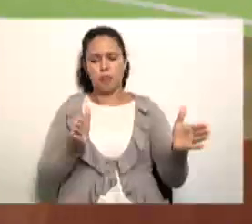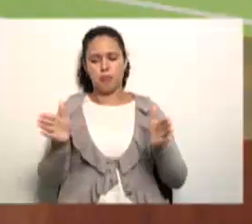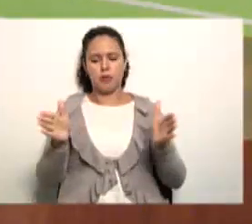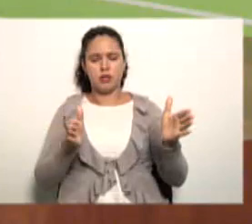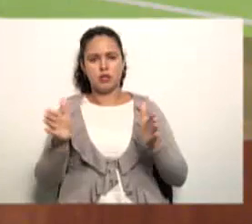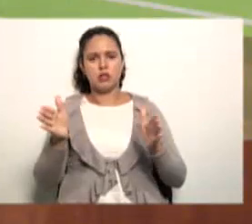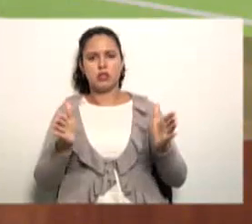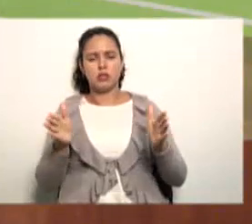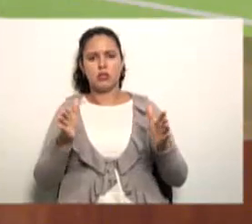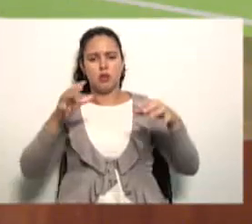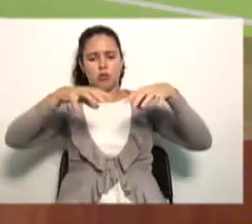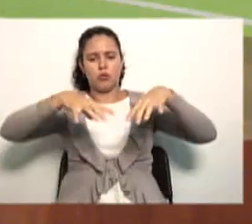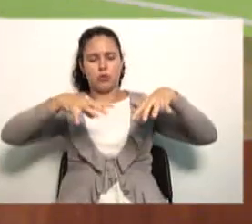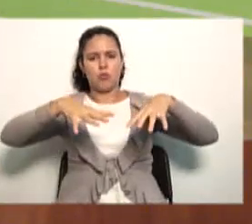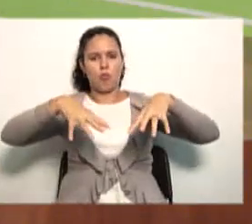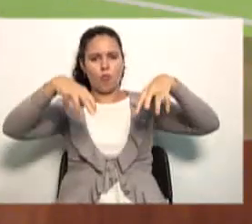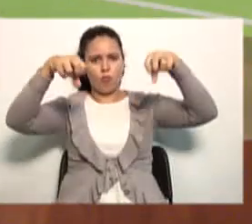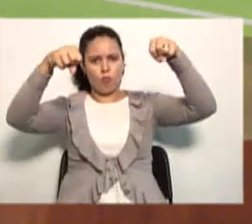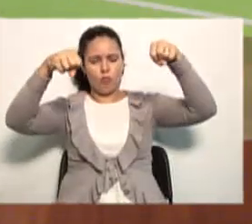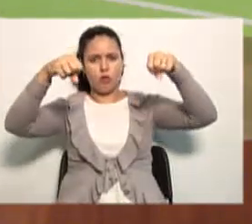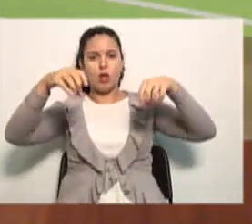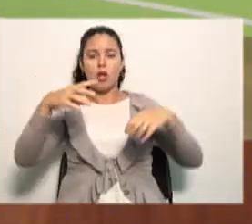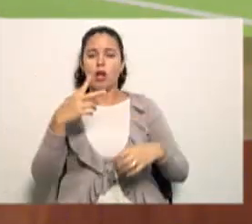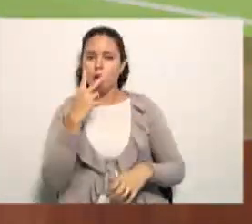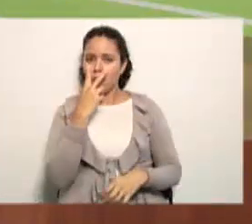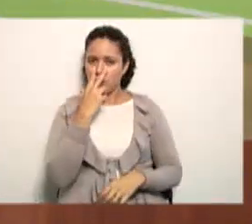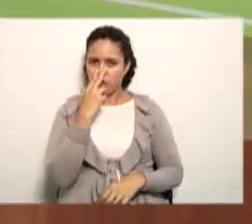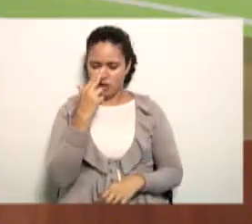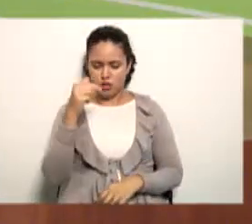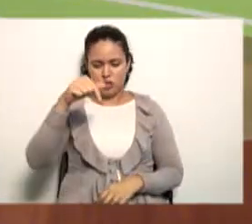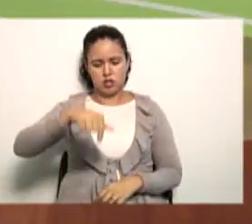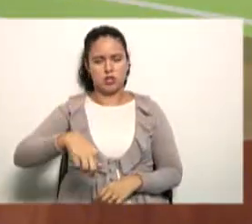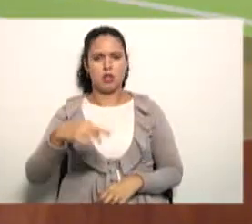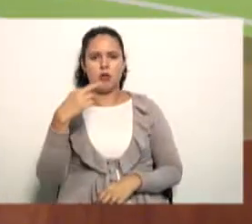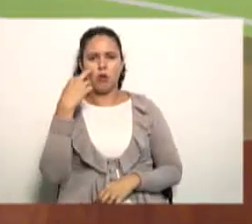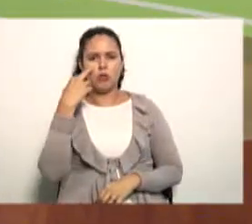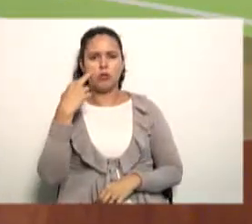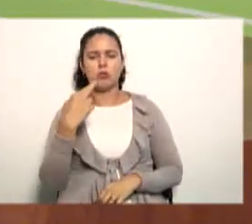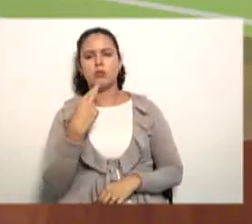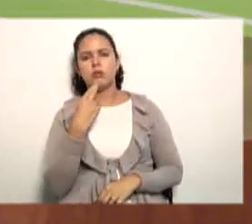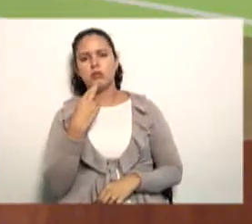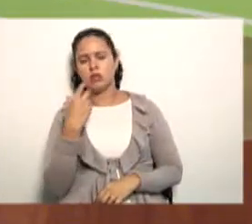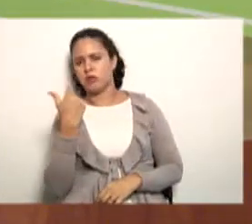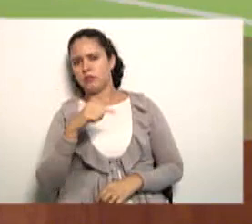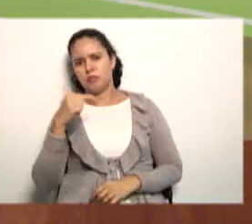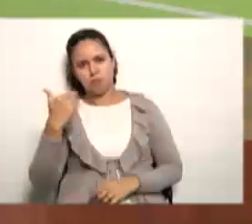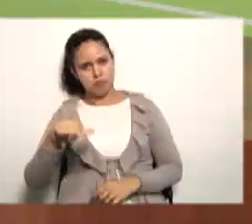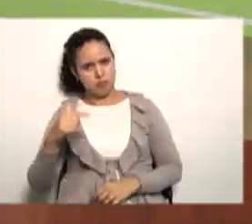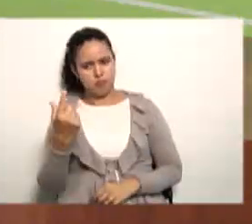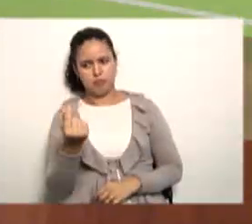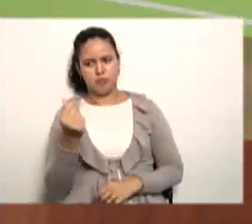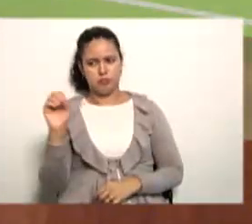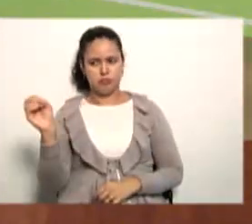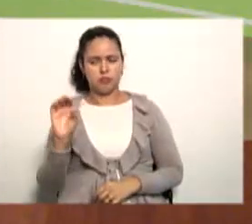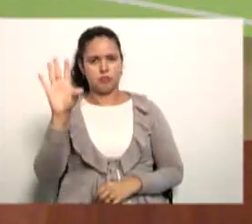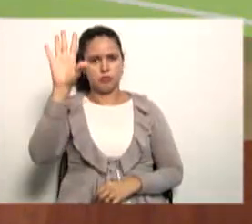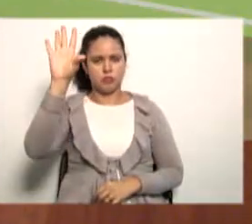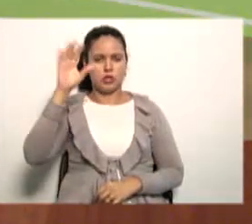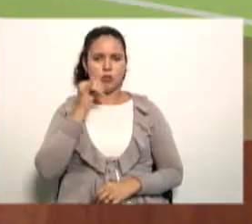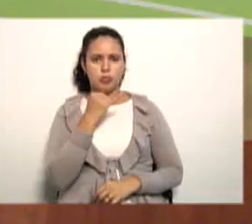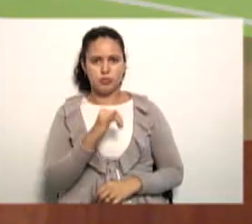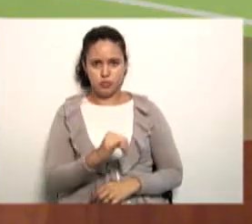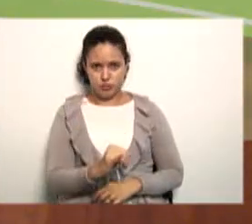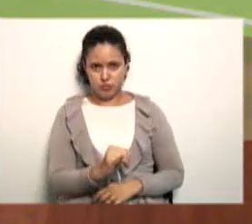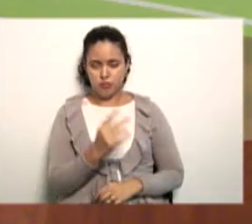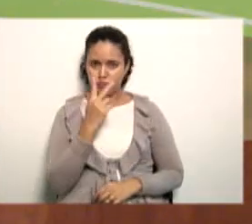Rondônia não haverá esse custo adicional. Mas vocês podem observar nos jornais de nível